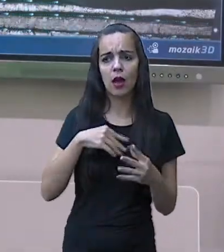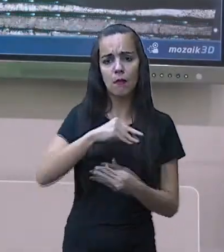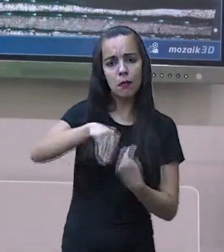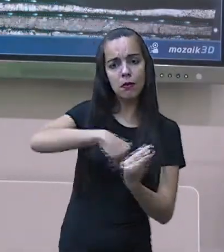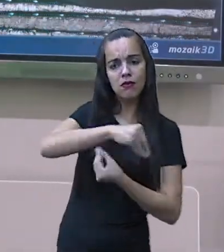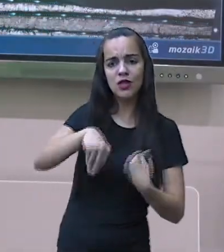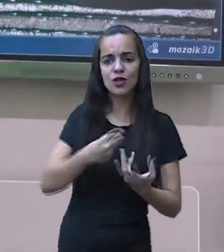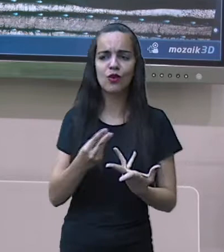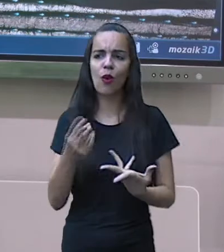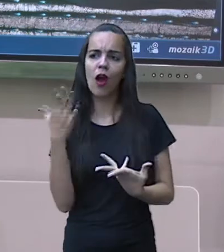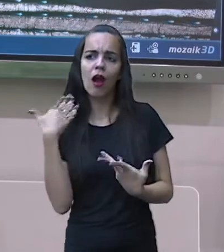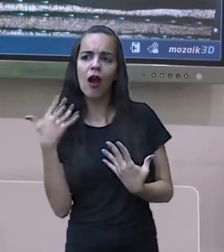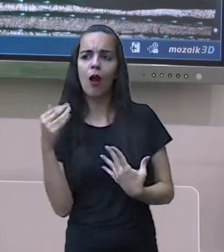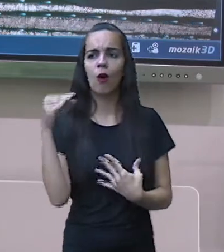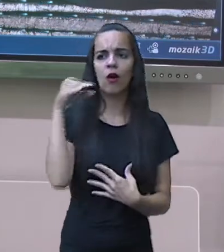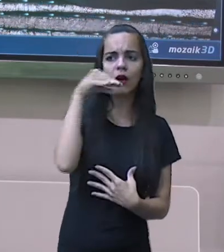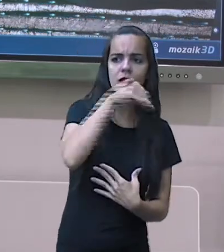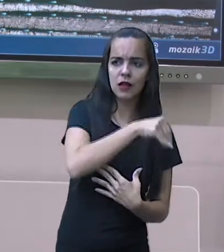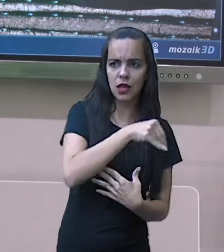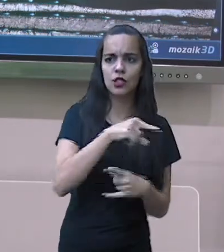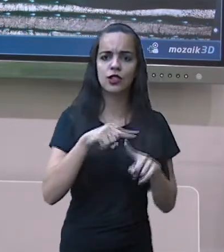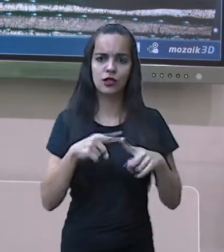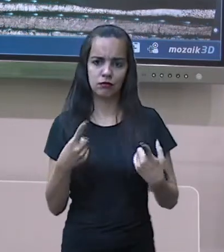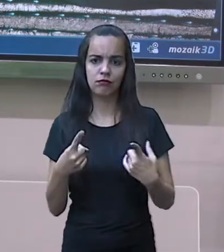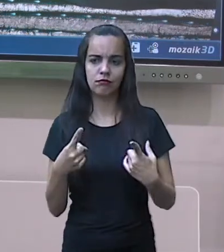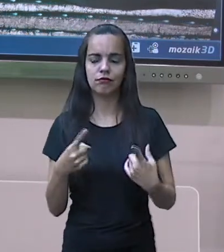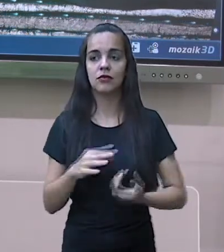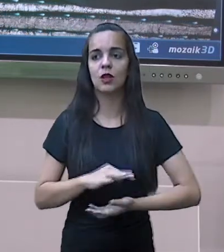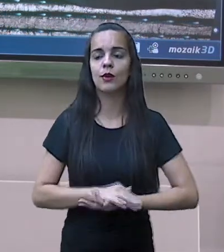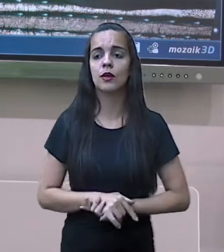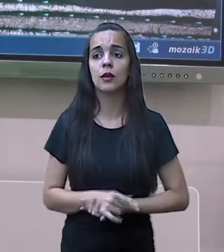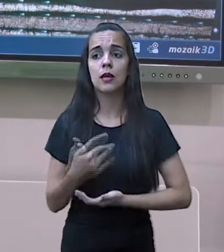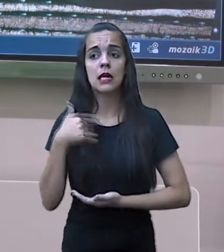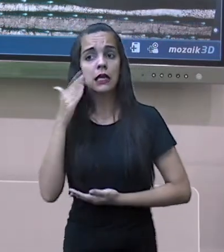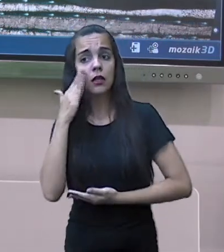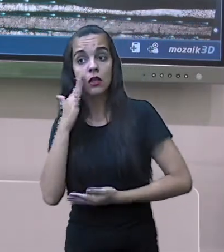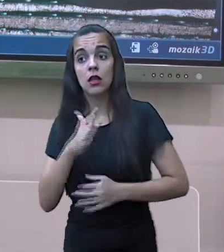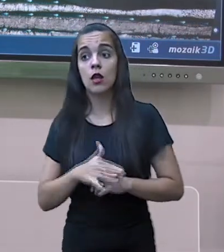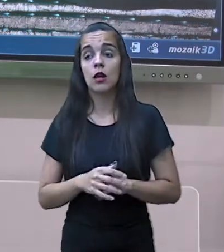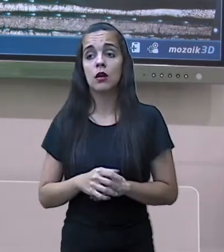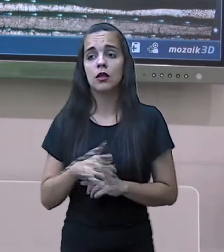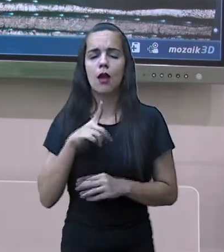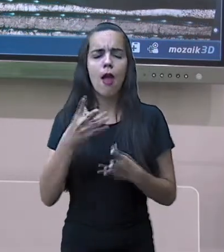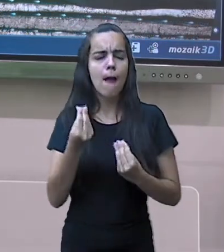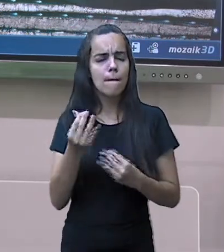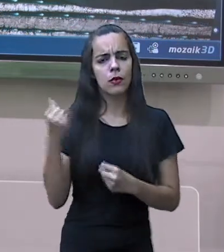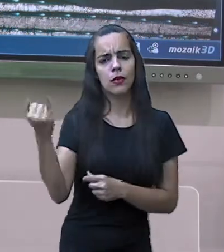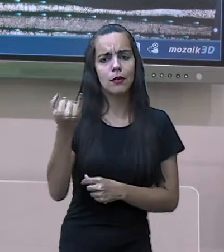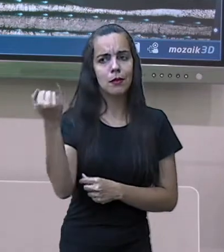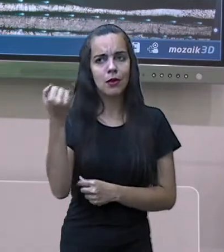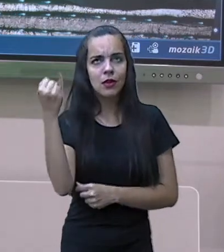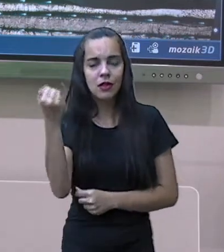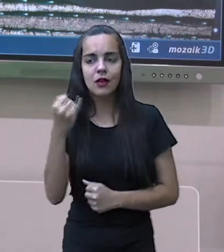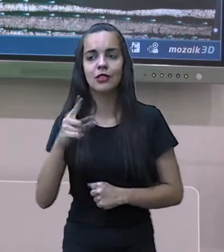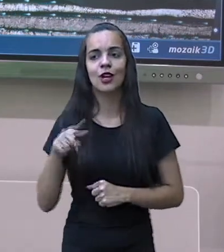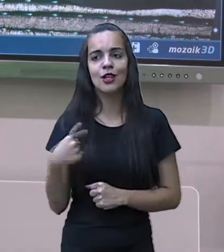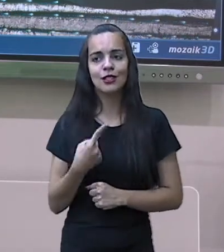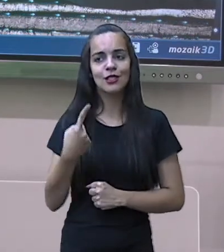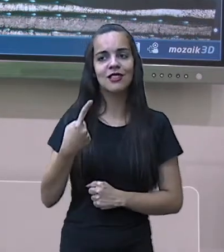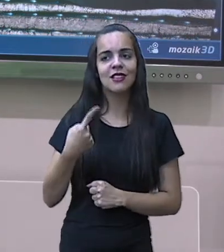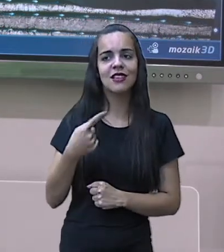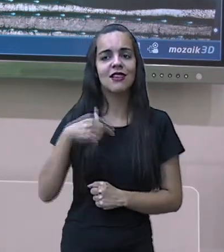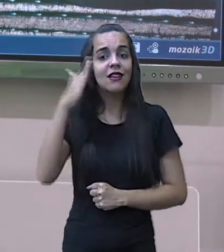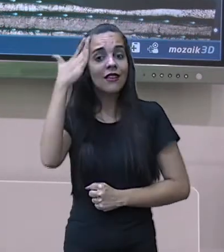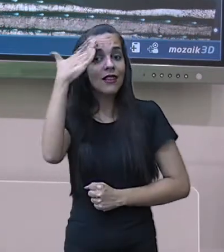nos países que estão nas zonas polar. Não é isso? Então, é muito importante que a